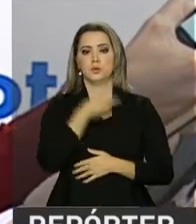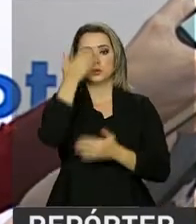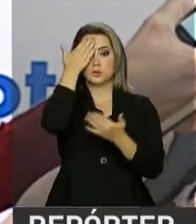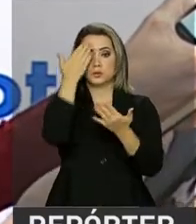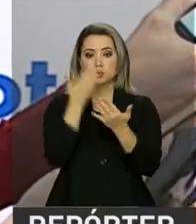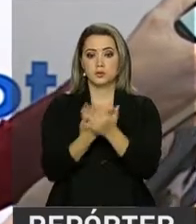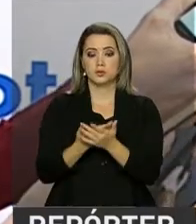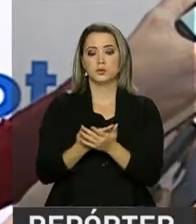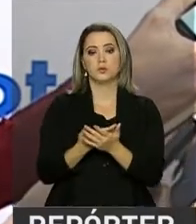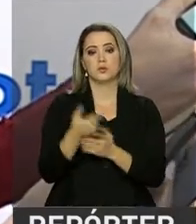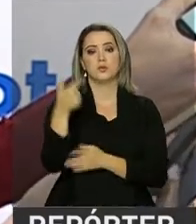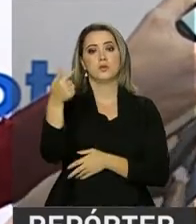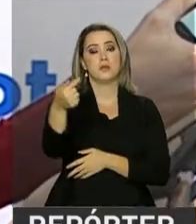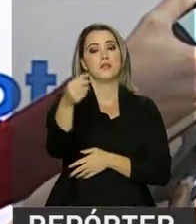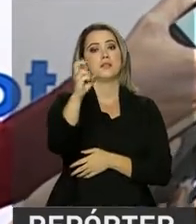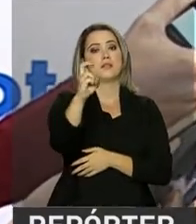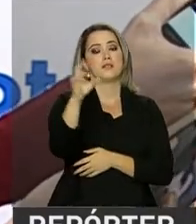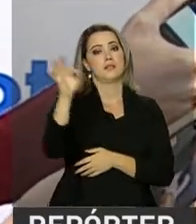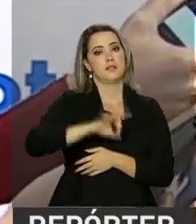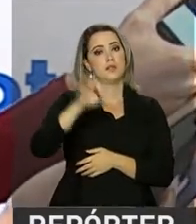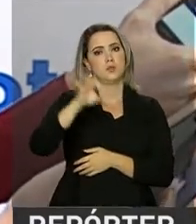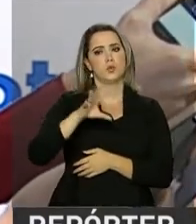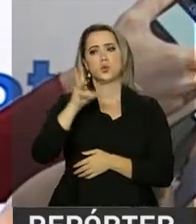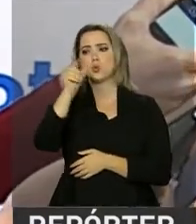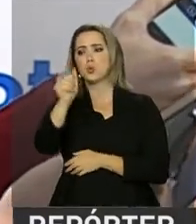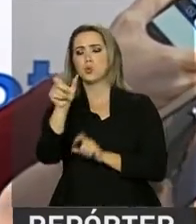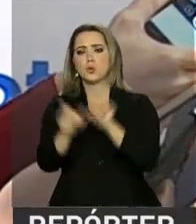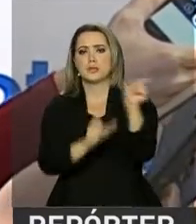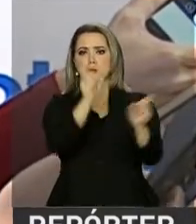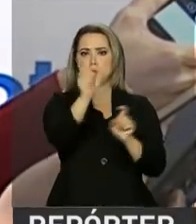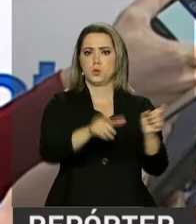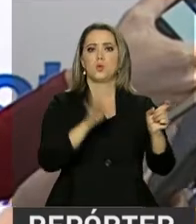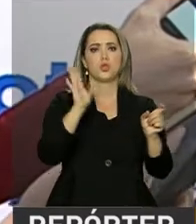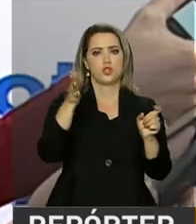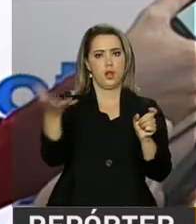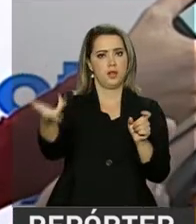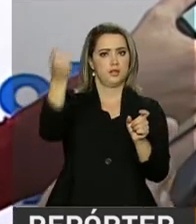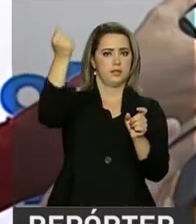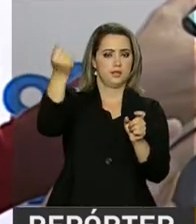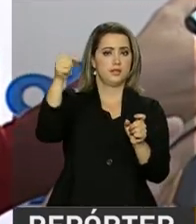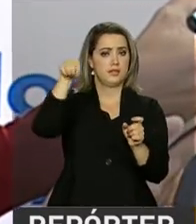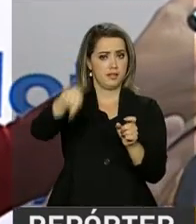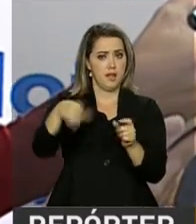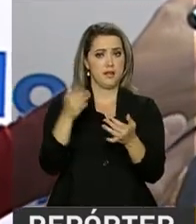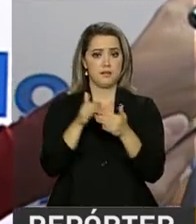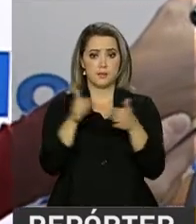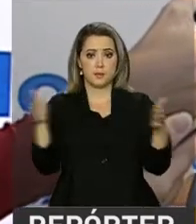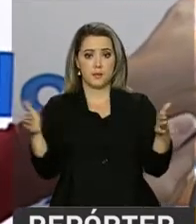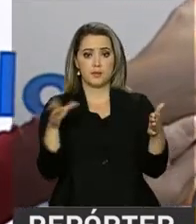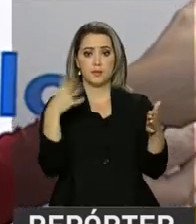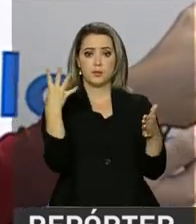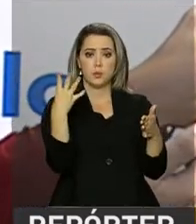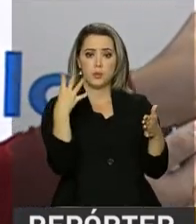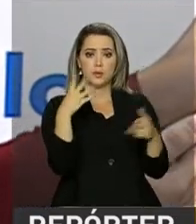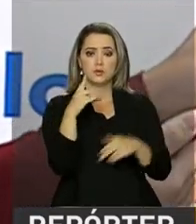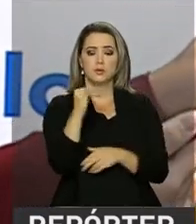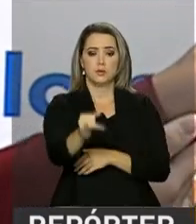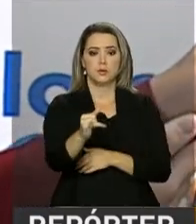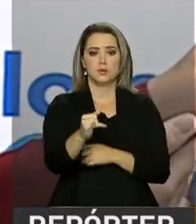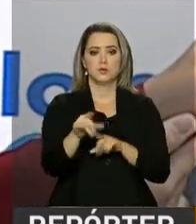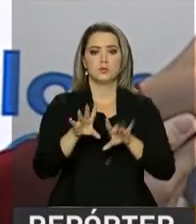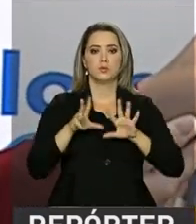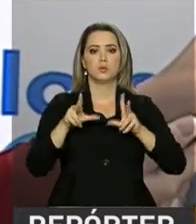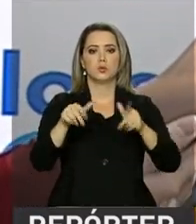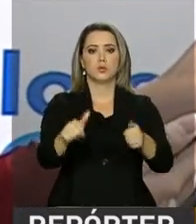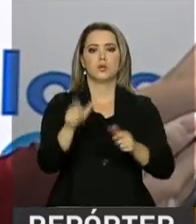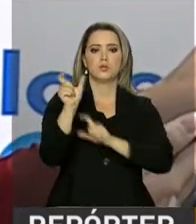cerca de 75% dos trabalhadores vão receber durante esse período em quatro dias a